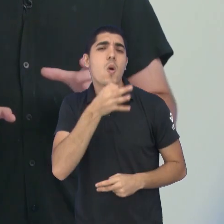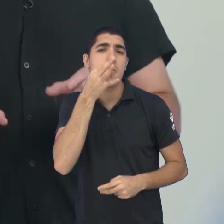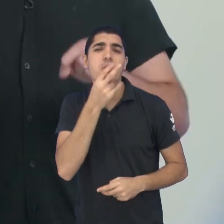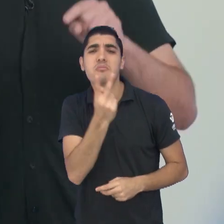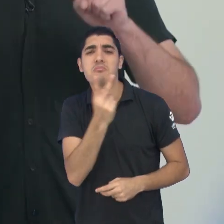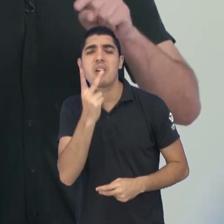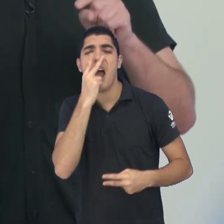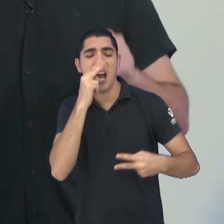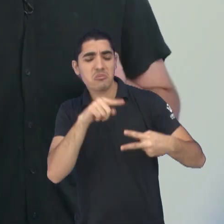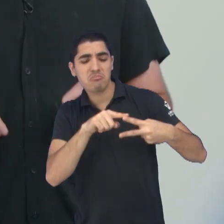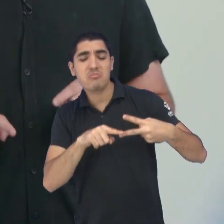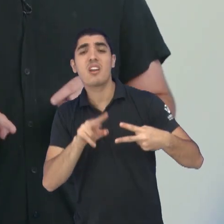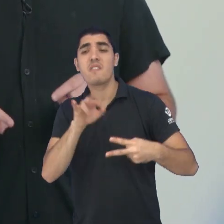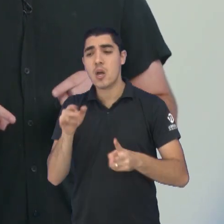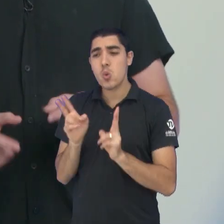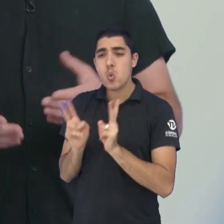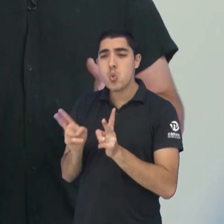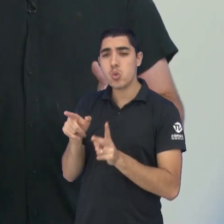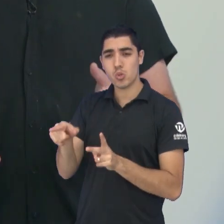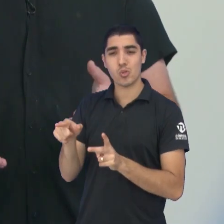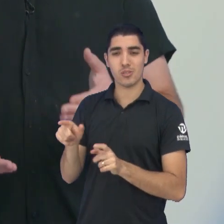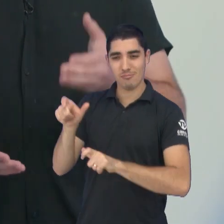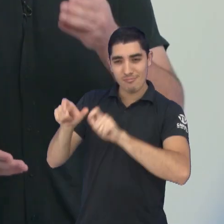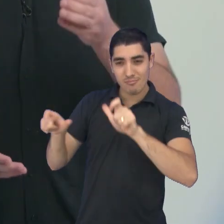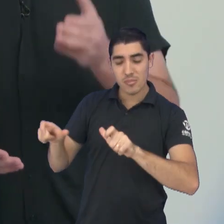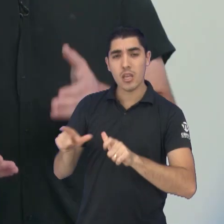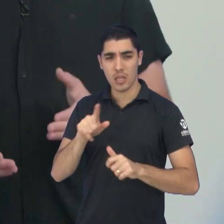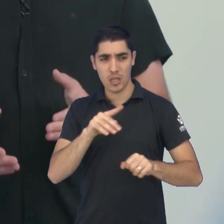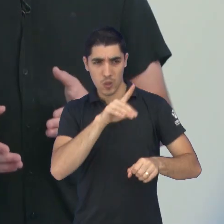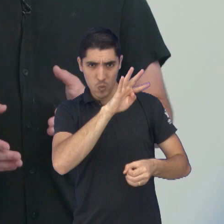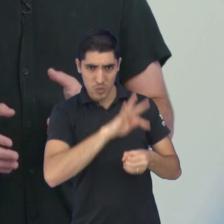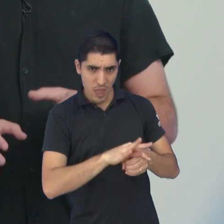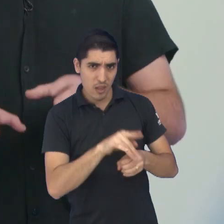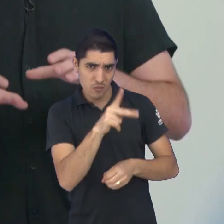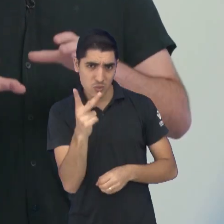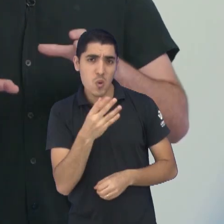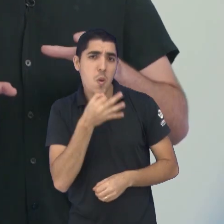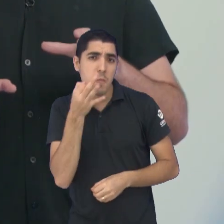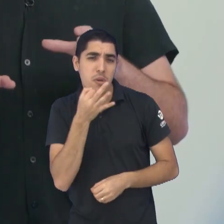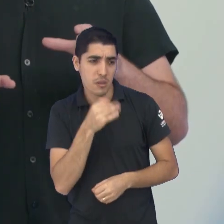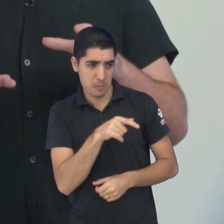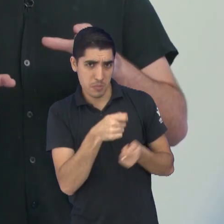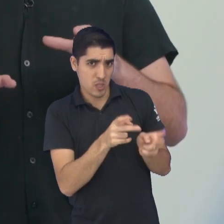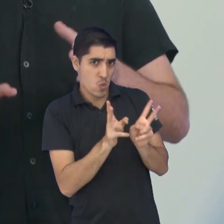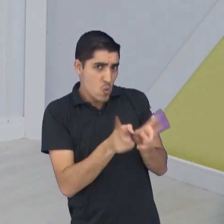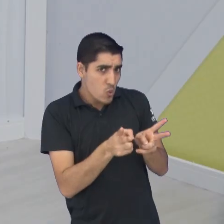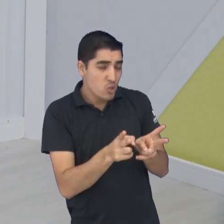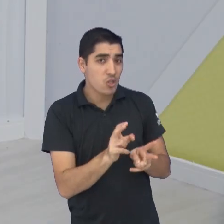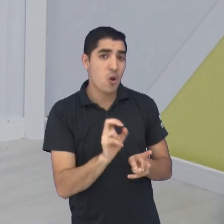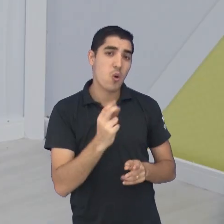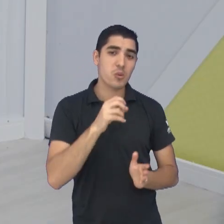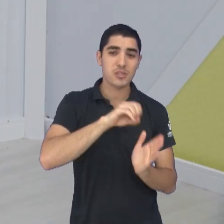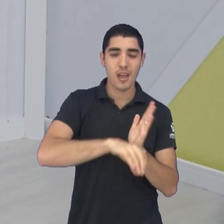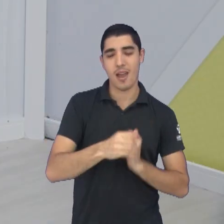vocês manteriam deste elenco? E o Ricardo, na opinião de vocês, deve continuar também?